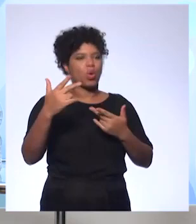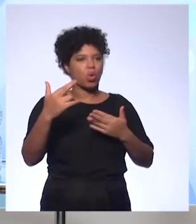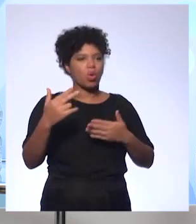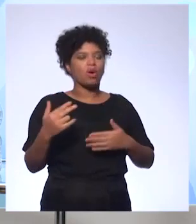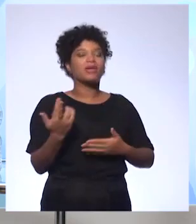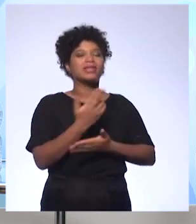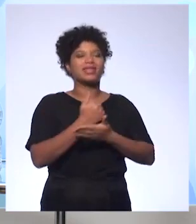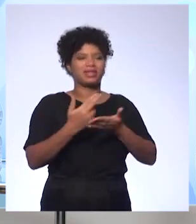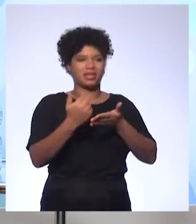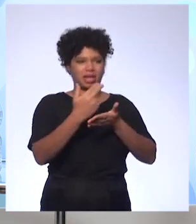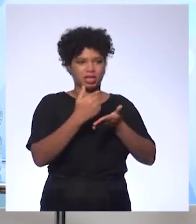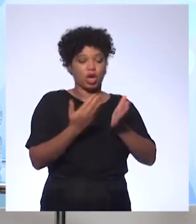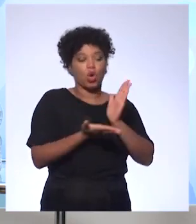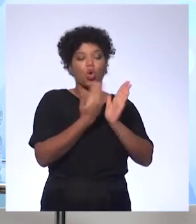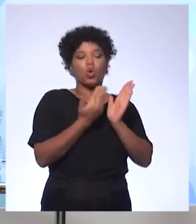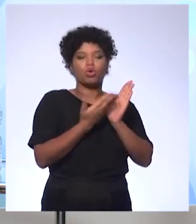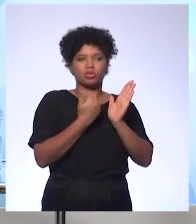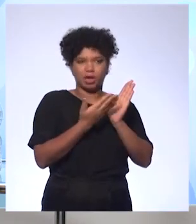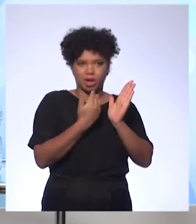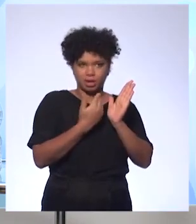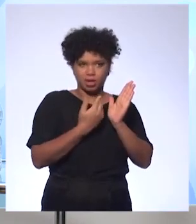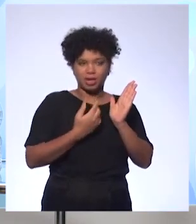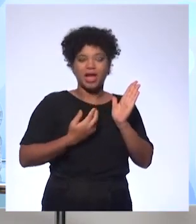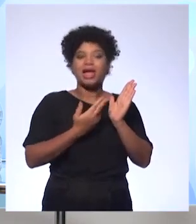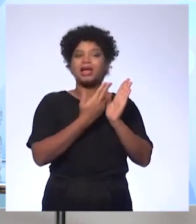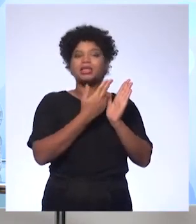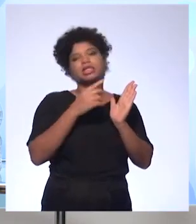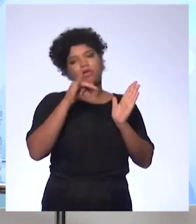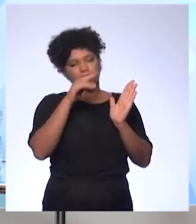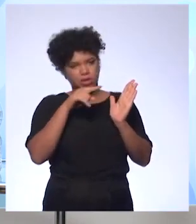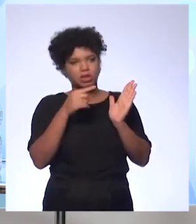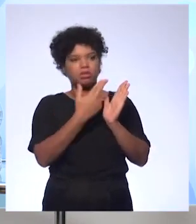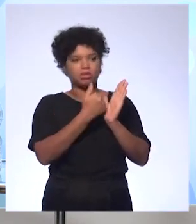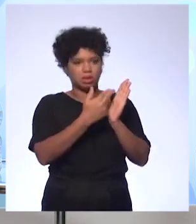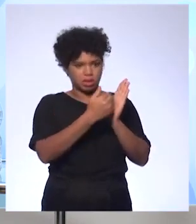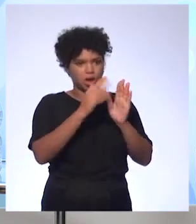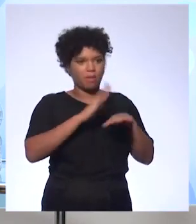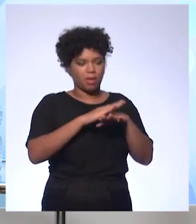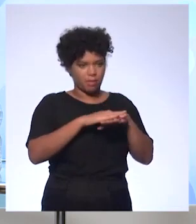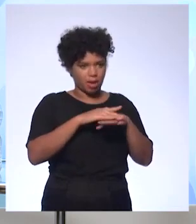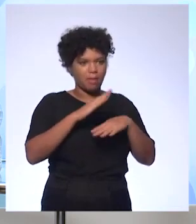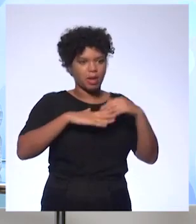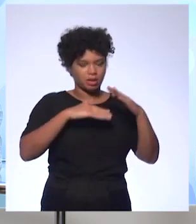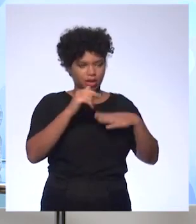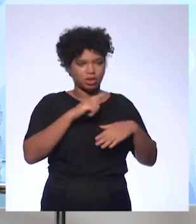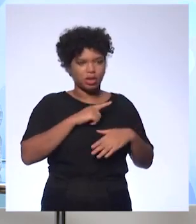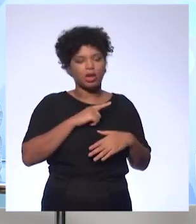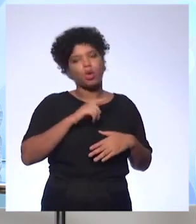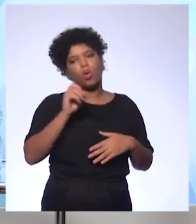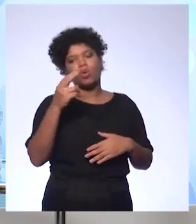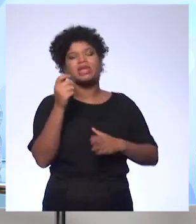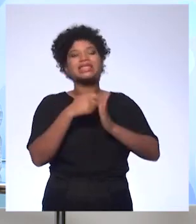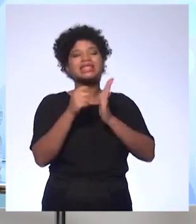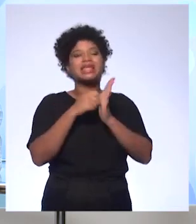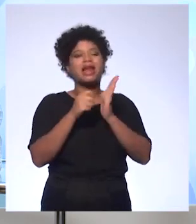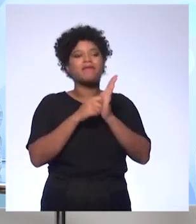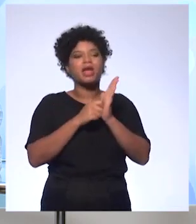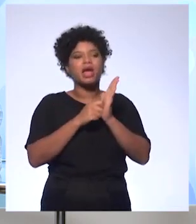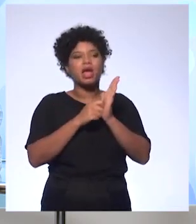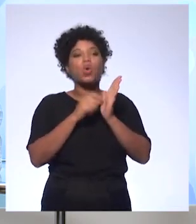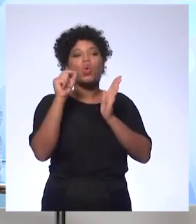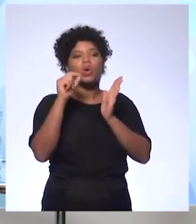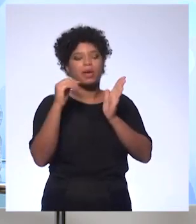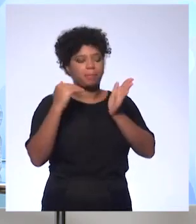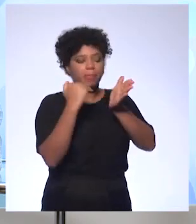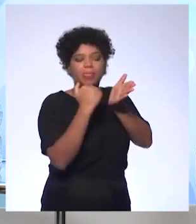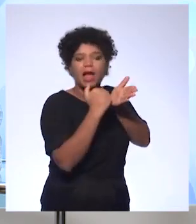do tempo no caderno, ilustrando. Quem souber desenhar, pode desenhar. Quem quiser escrever, pode escrever, mostrando